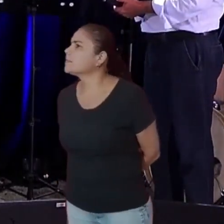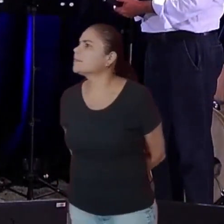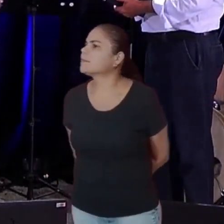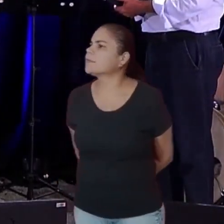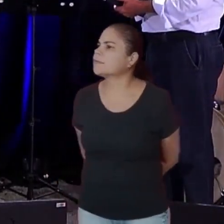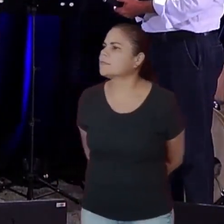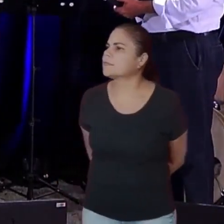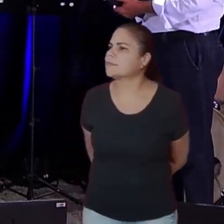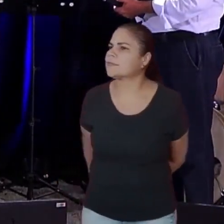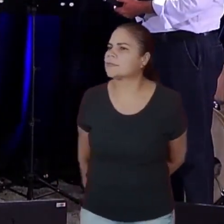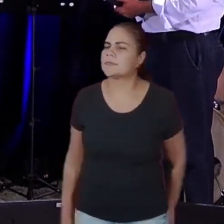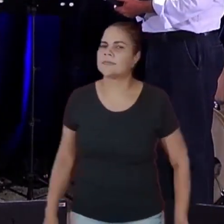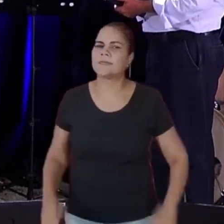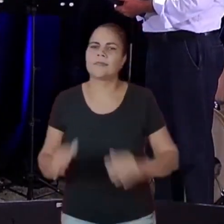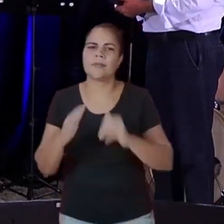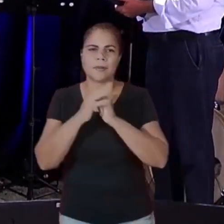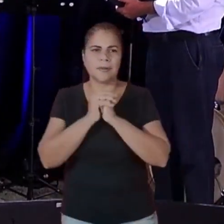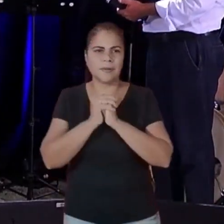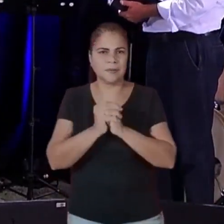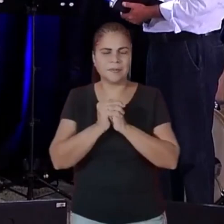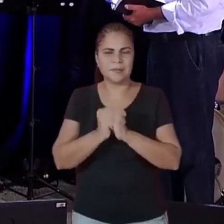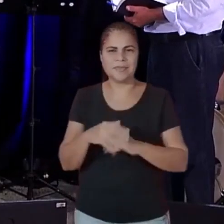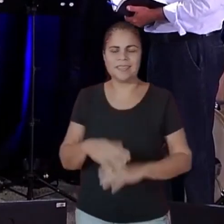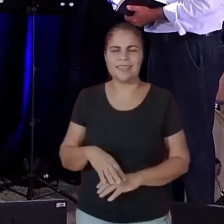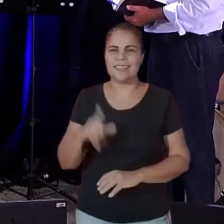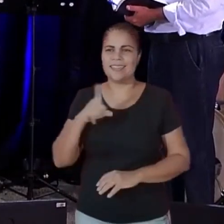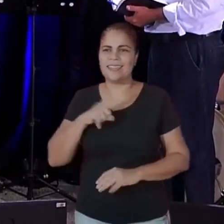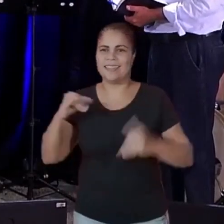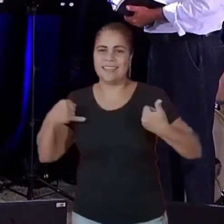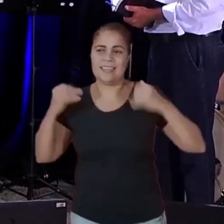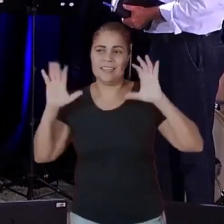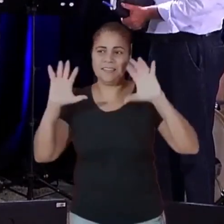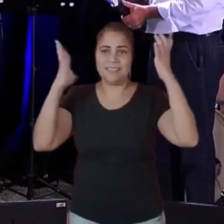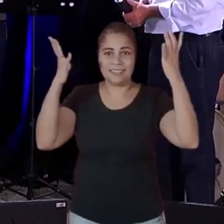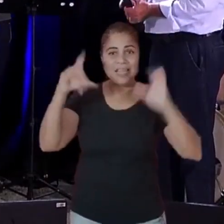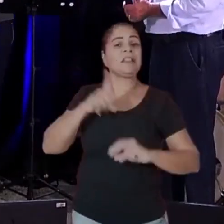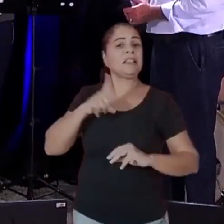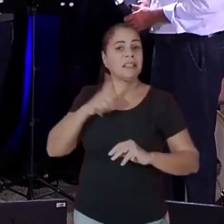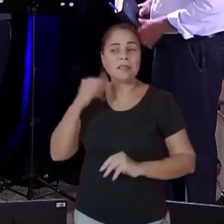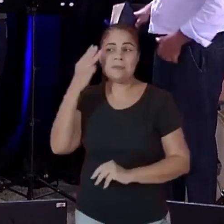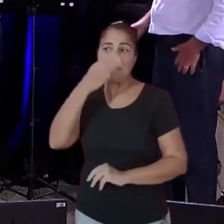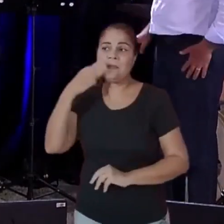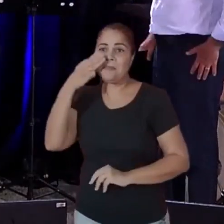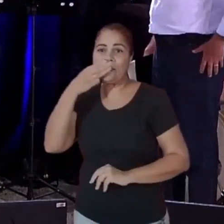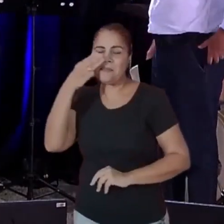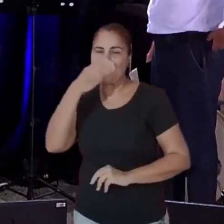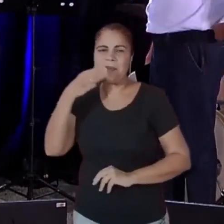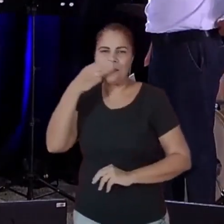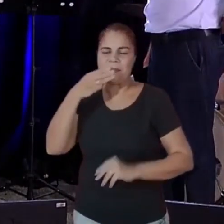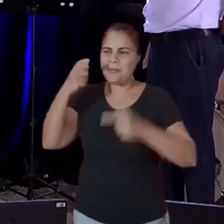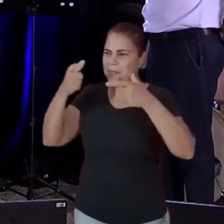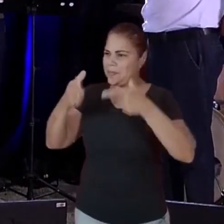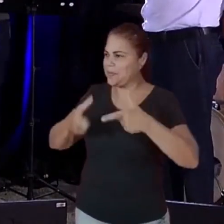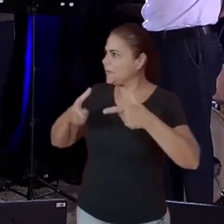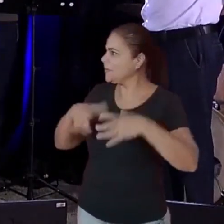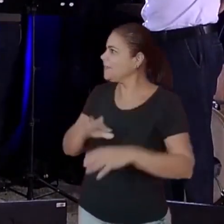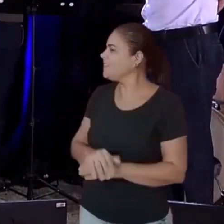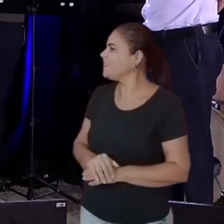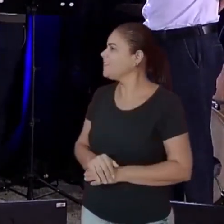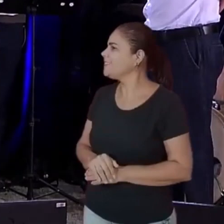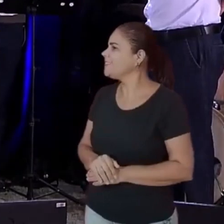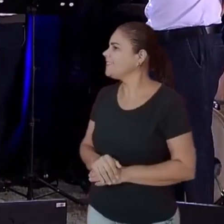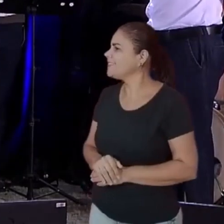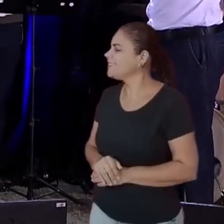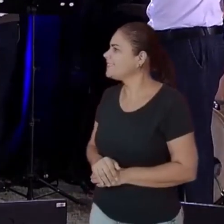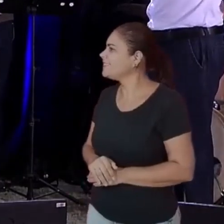Amém. Todo aniversário tem bolo. Então nós vamos cantar parabéns. E também, 60 anos marca o